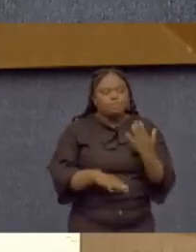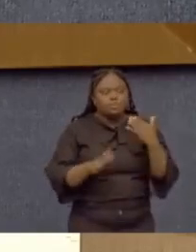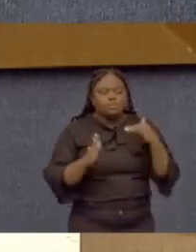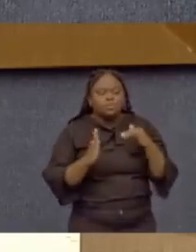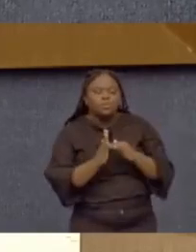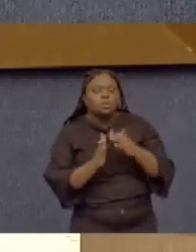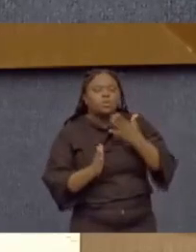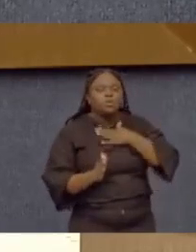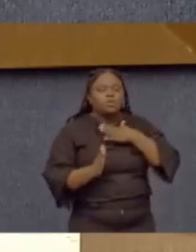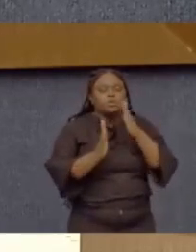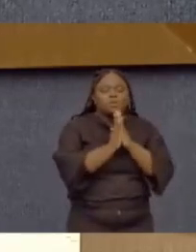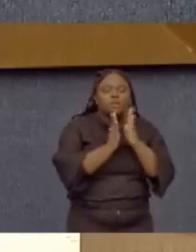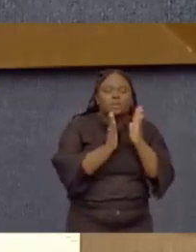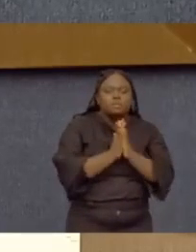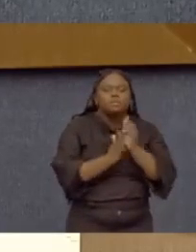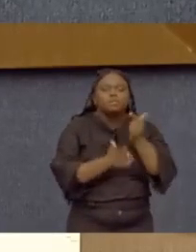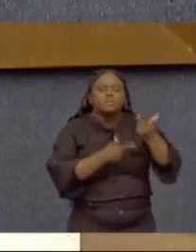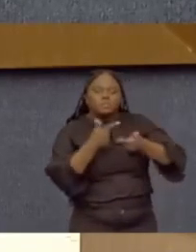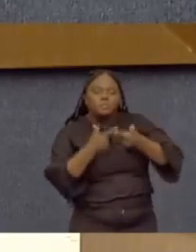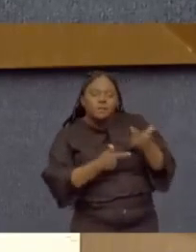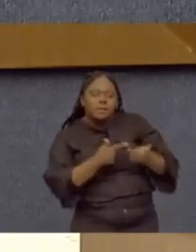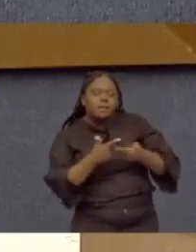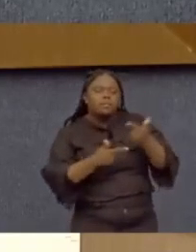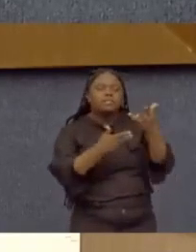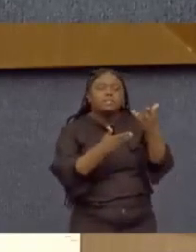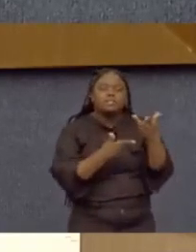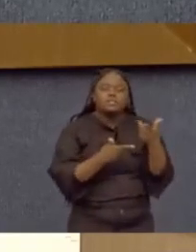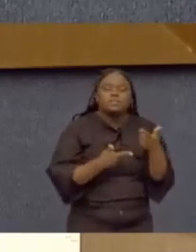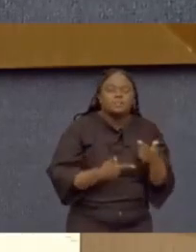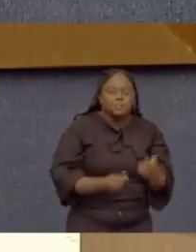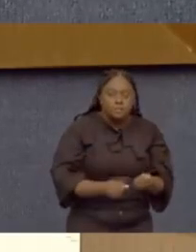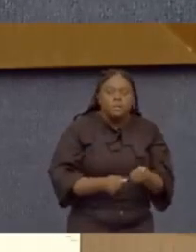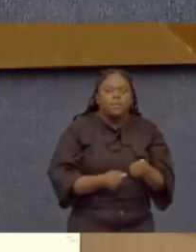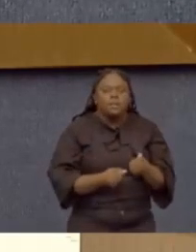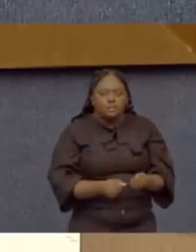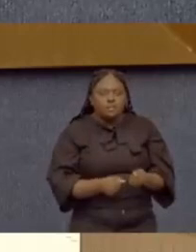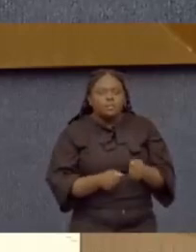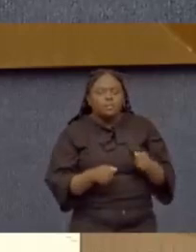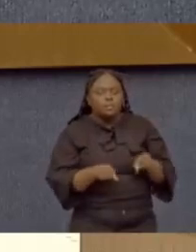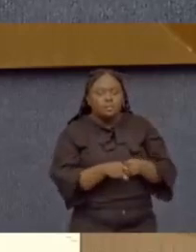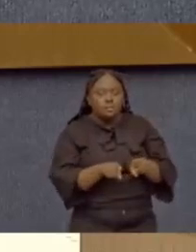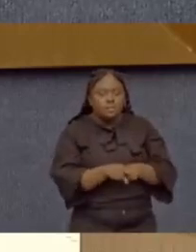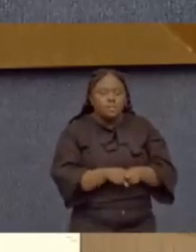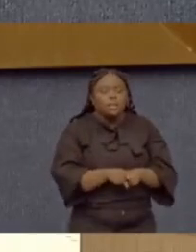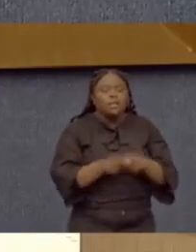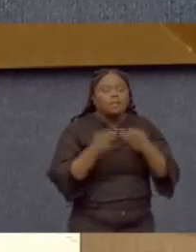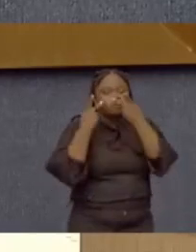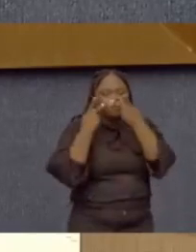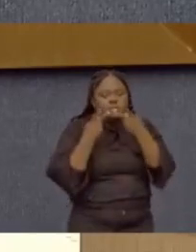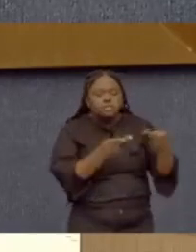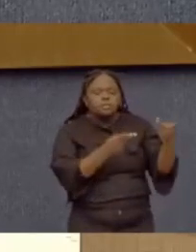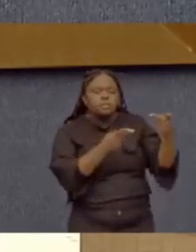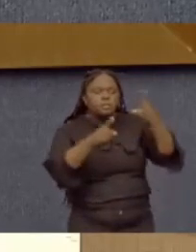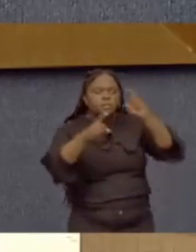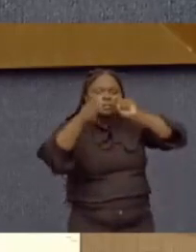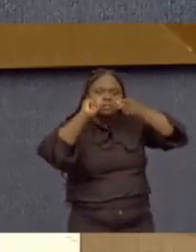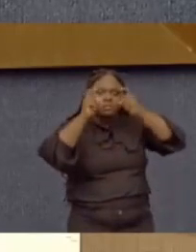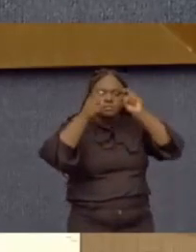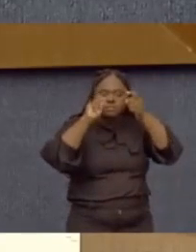minhas orações, atividades, atendimentos, a dispensação dos sacramentos, visitas,